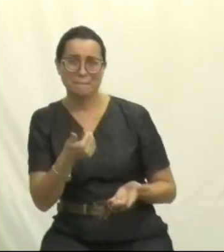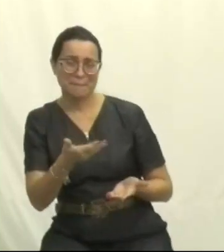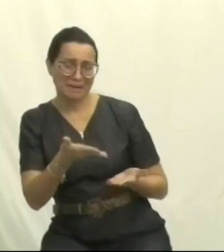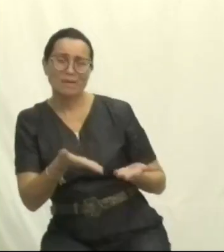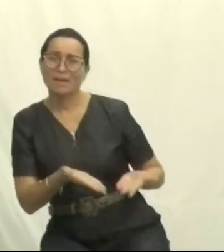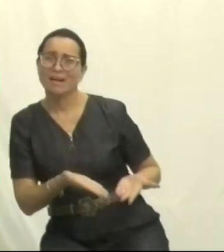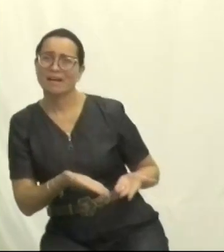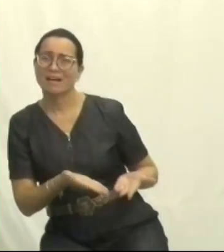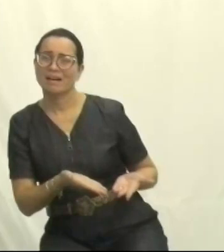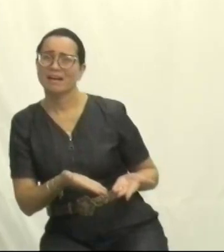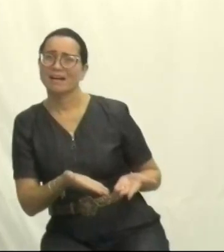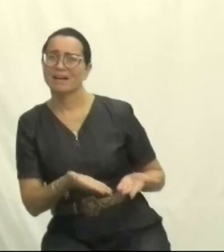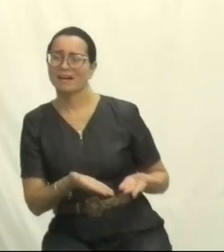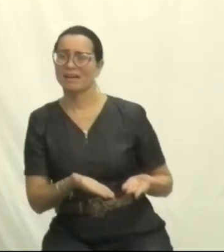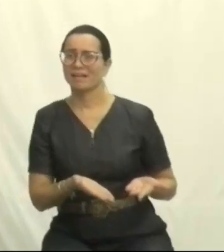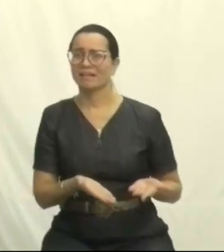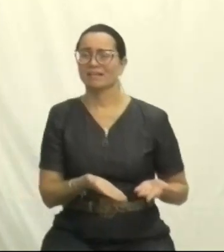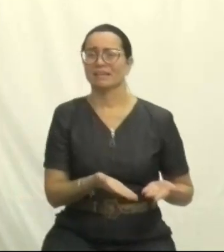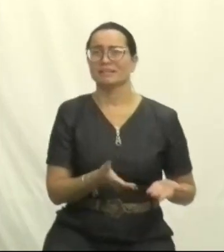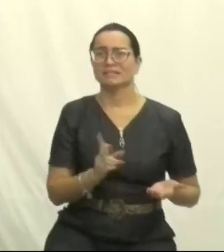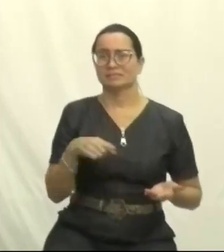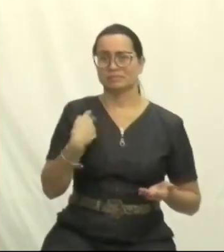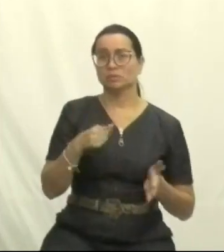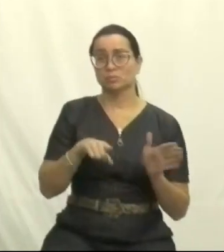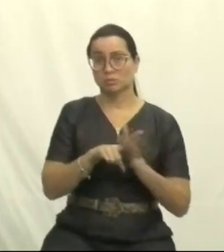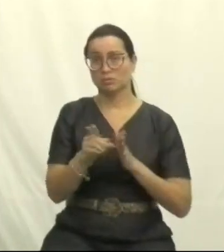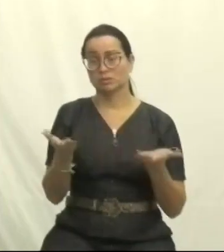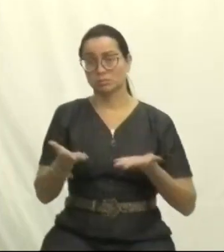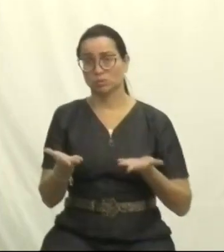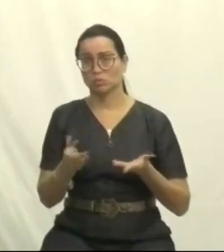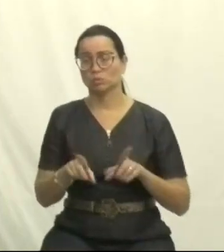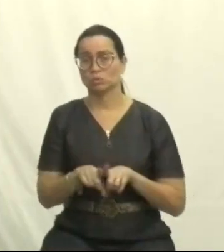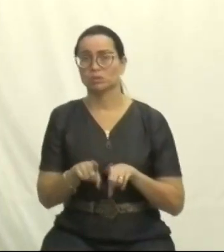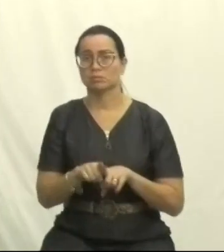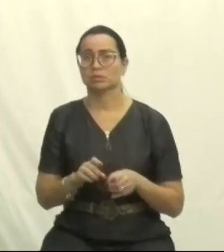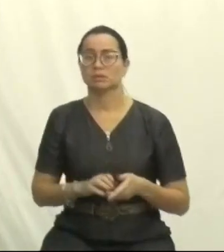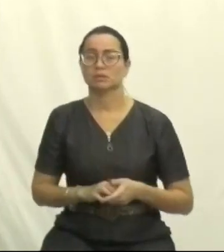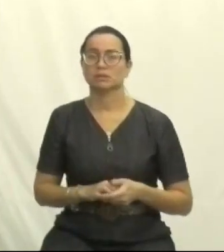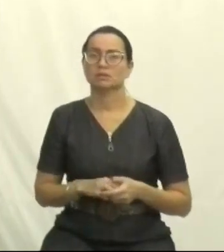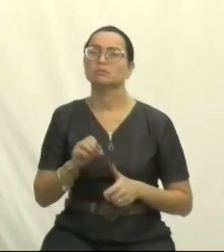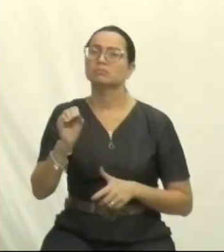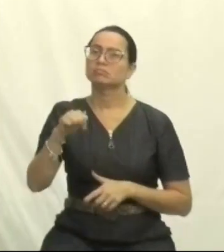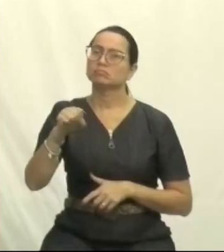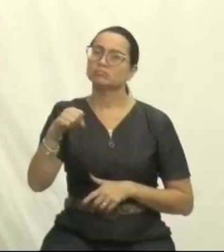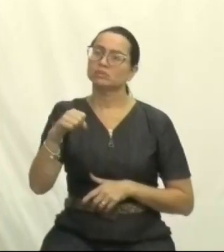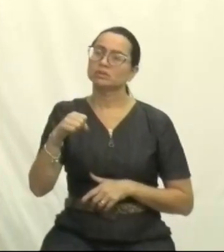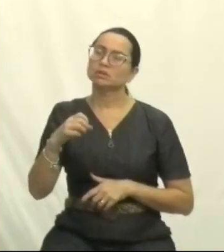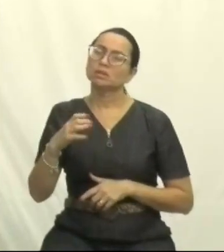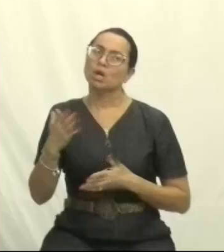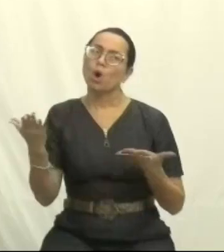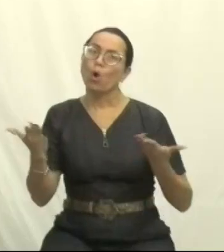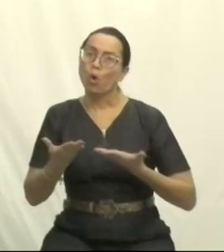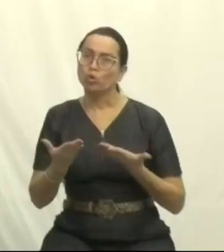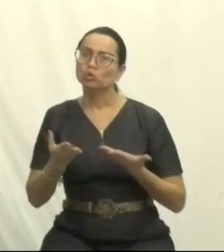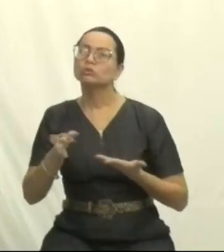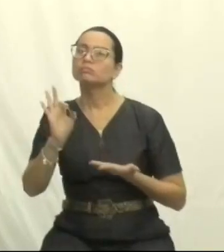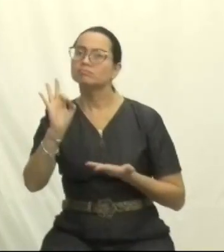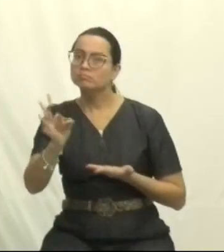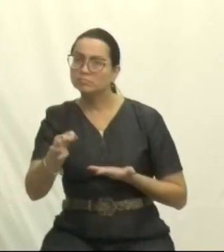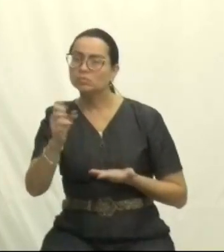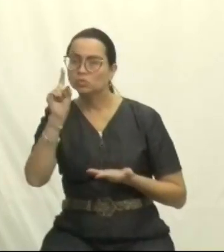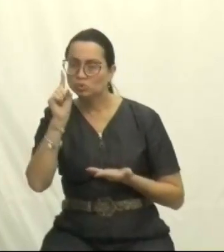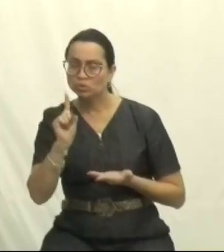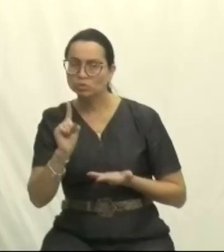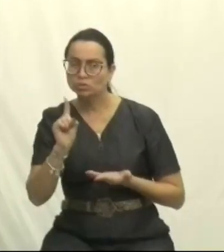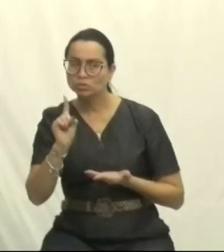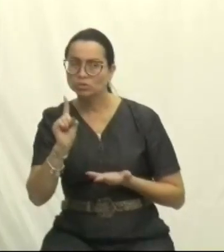Juarez? Vamos caprichar nisso, e a gente questionou isso, e foi aberto um convênio, confirmado hoje, inclusive, pelo